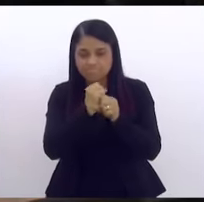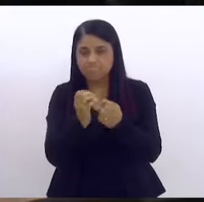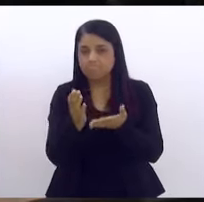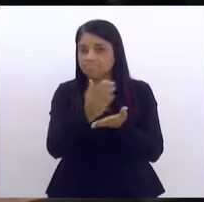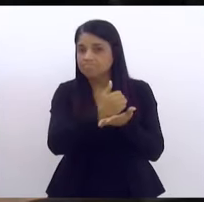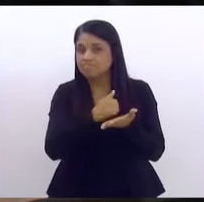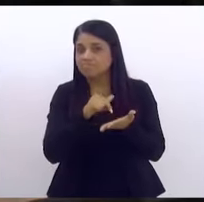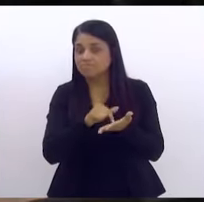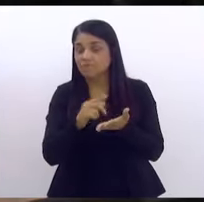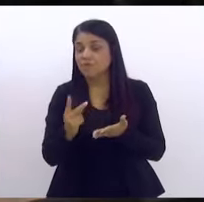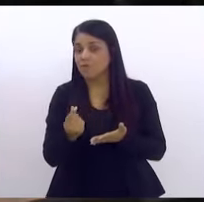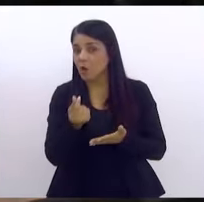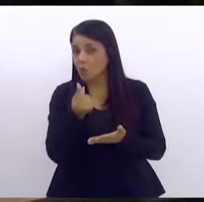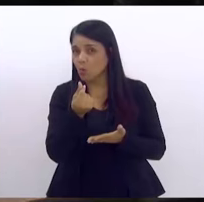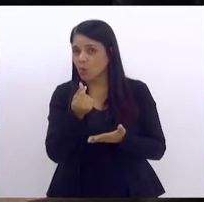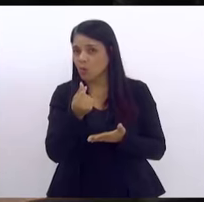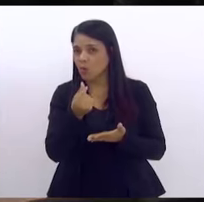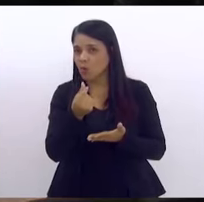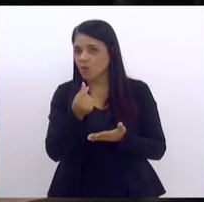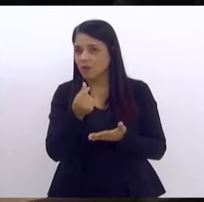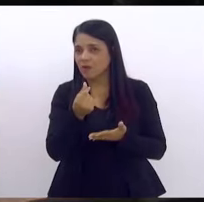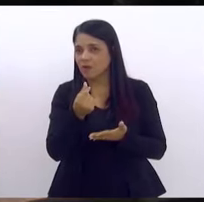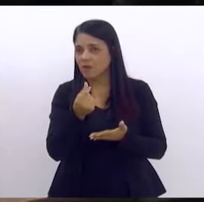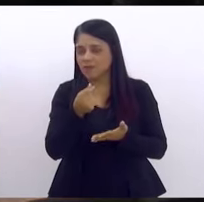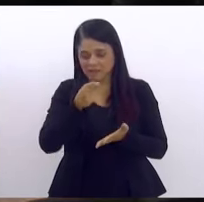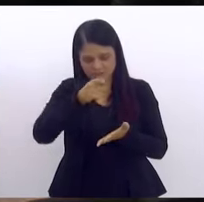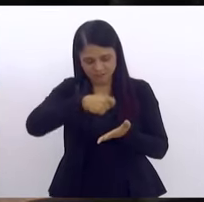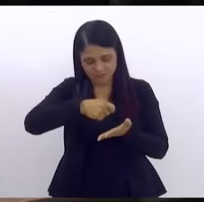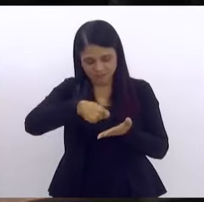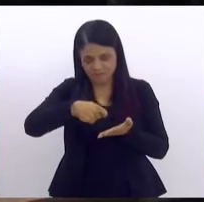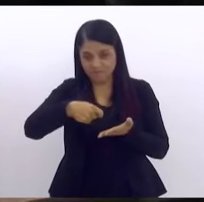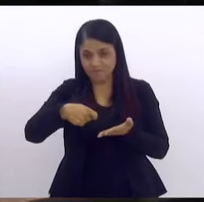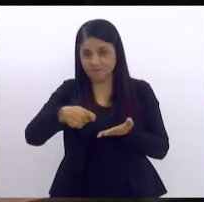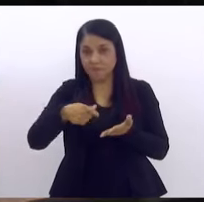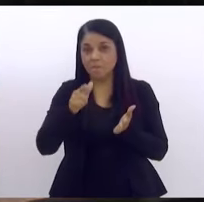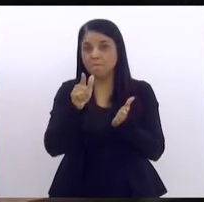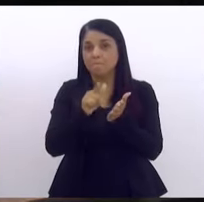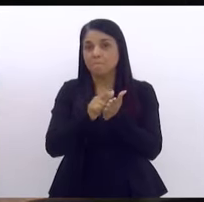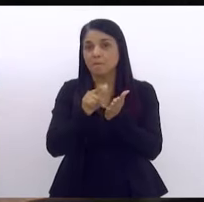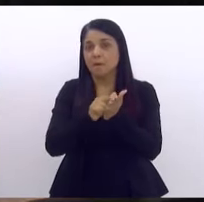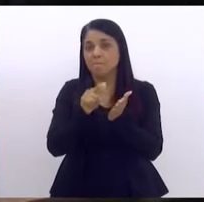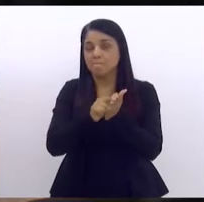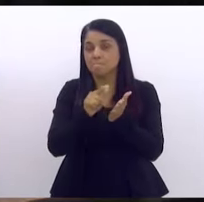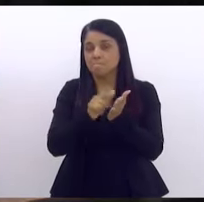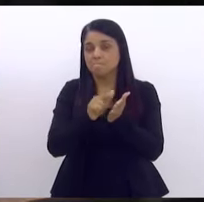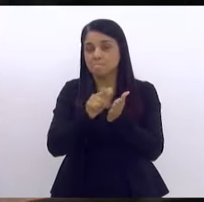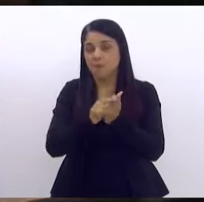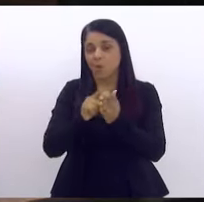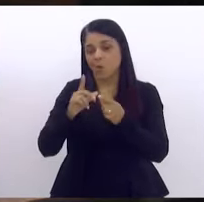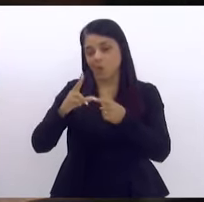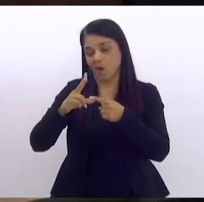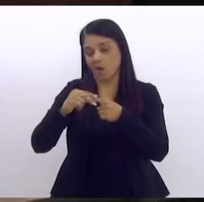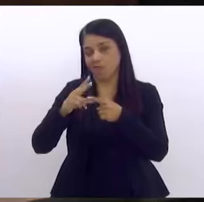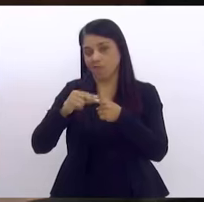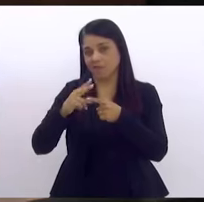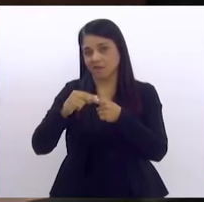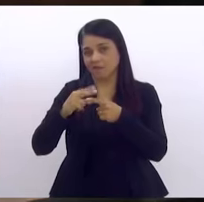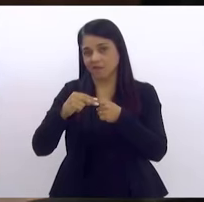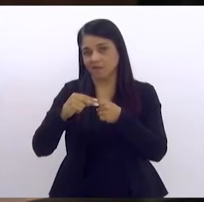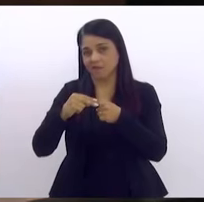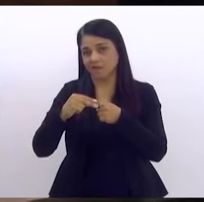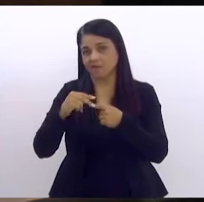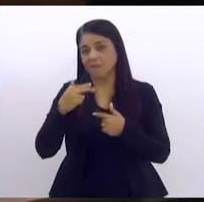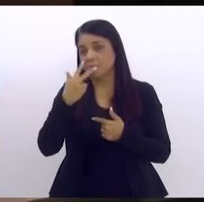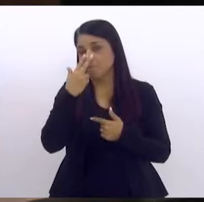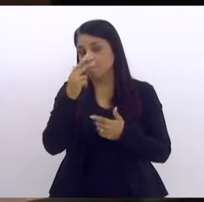sabe como é que estava escrito os valores? Em papel de pão com caneta. Eu acho que isso aqui é gravíssimo.